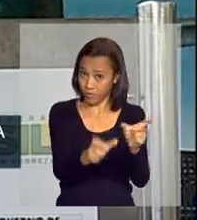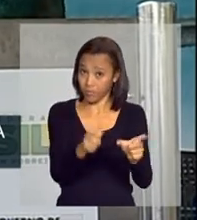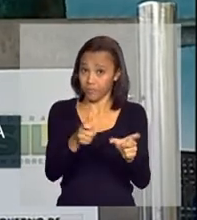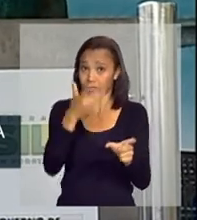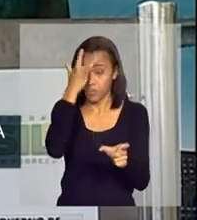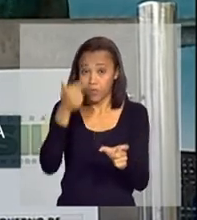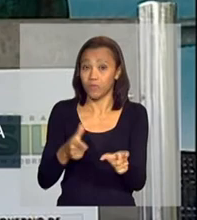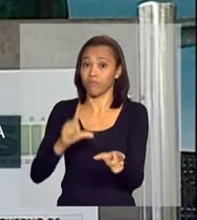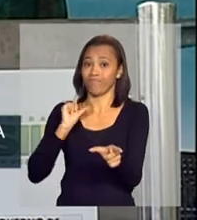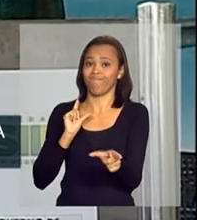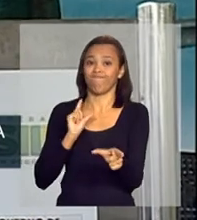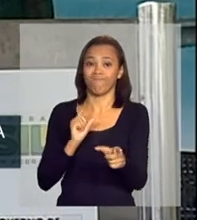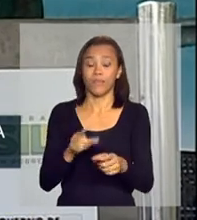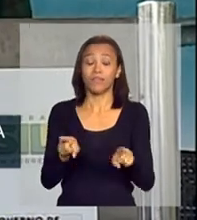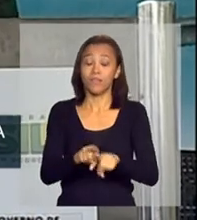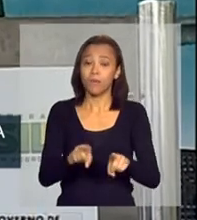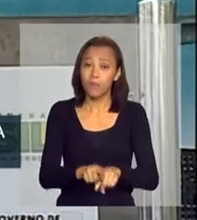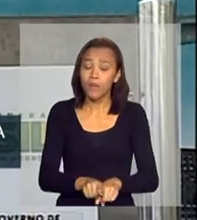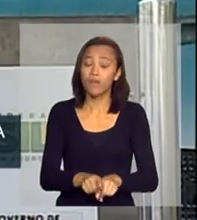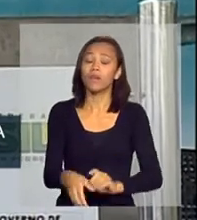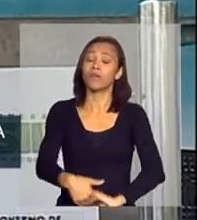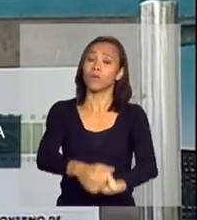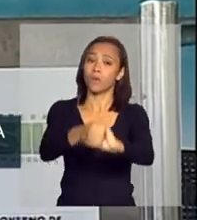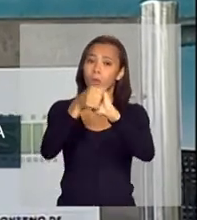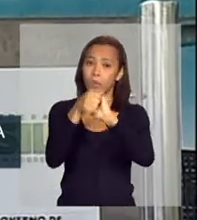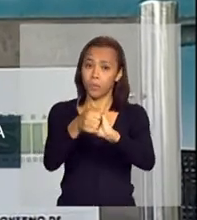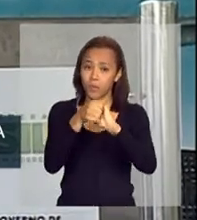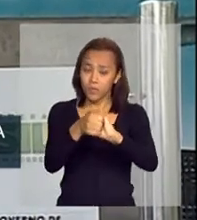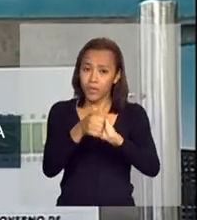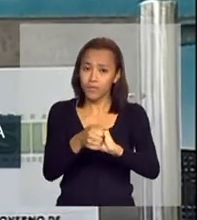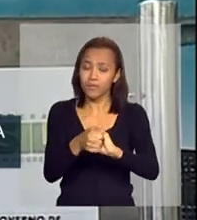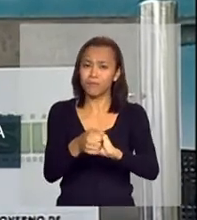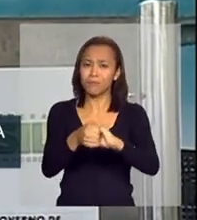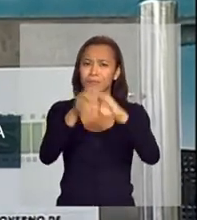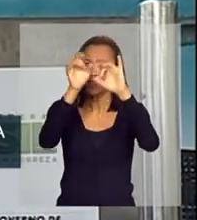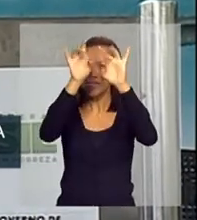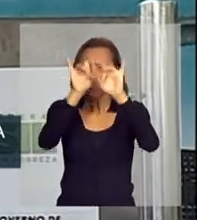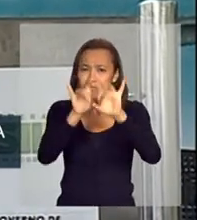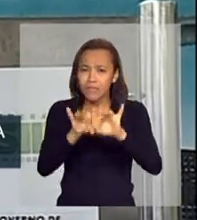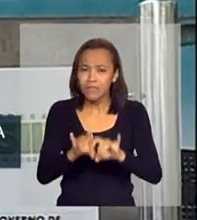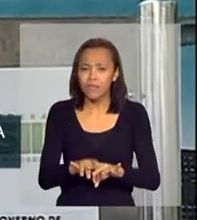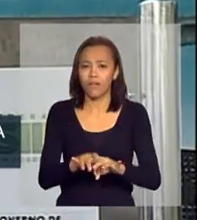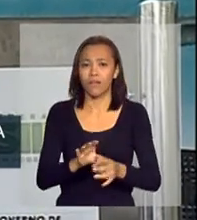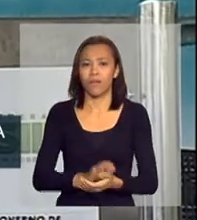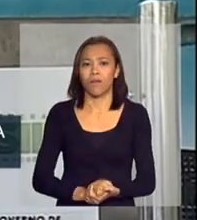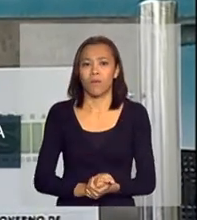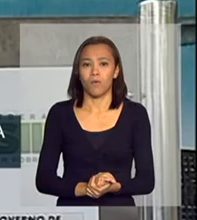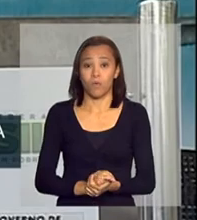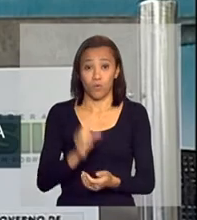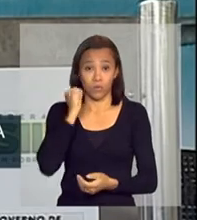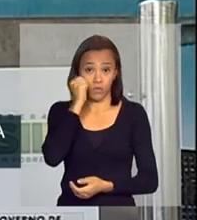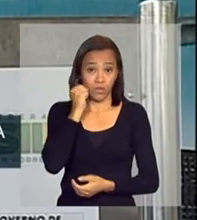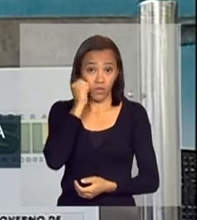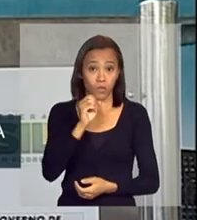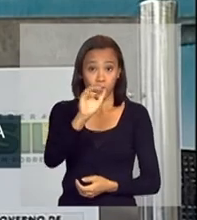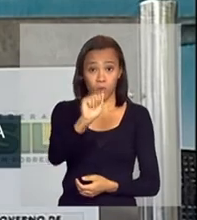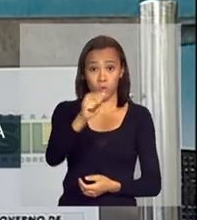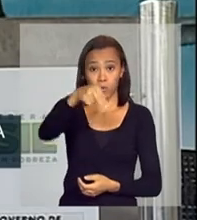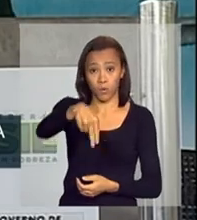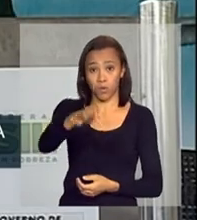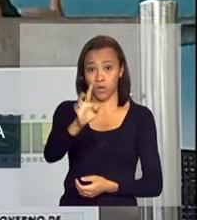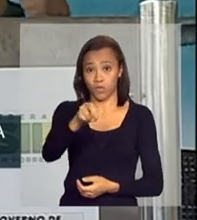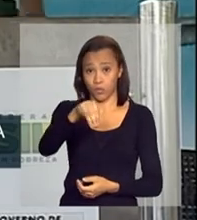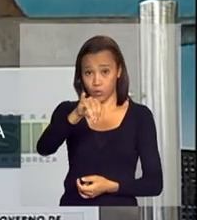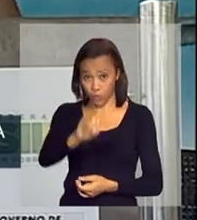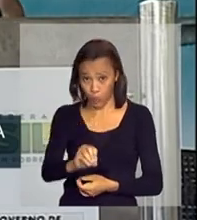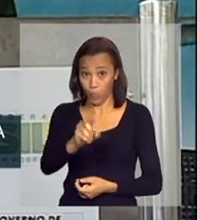antecederam. Cumprimento também, de forma muito especial, o senador Antônio Carlos